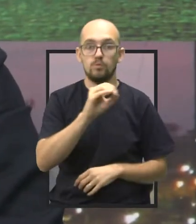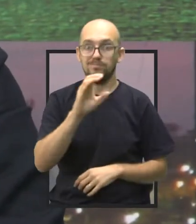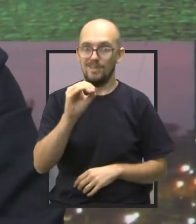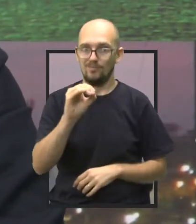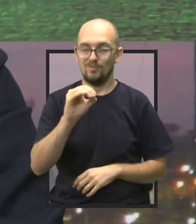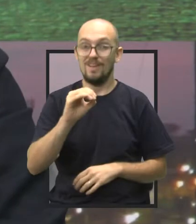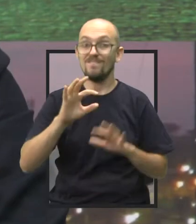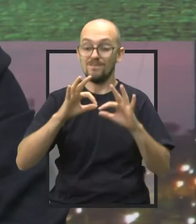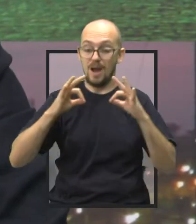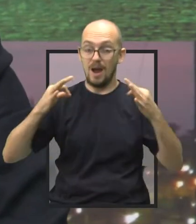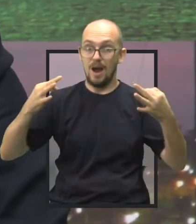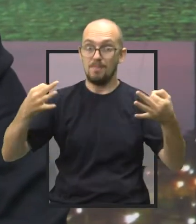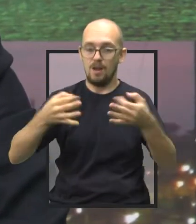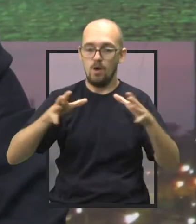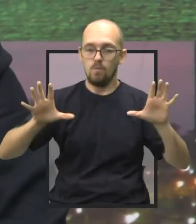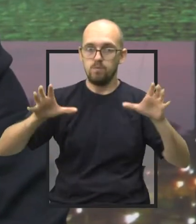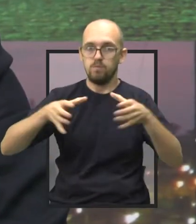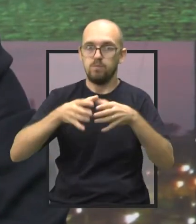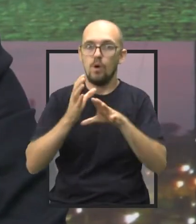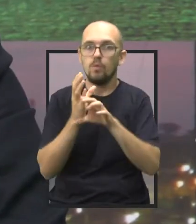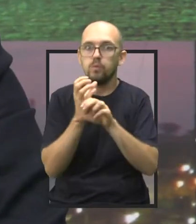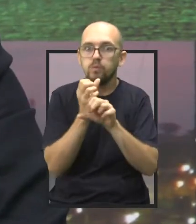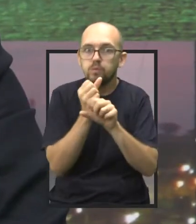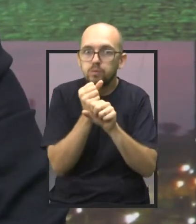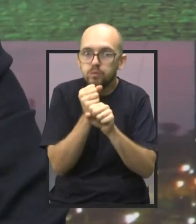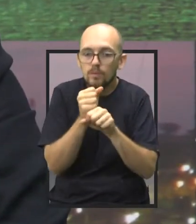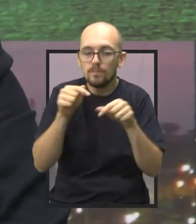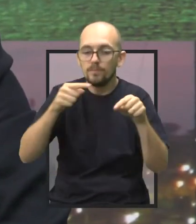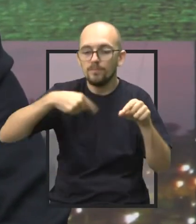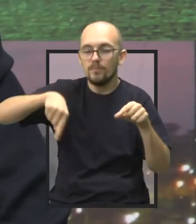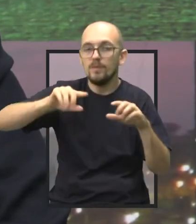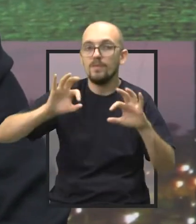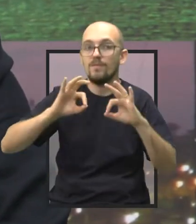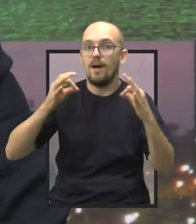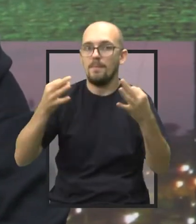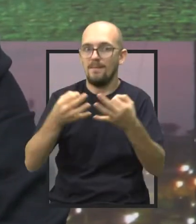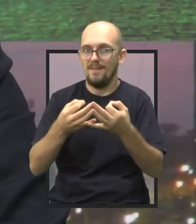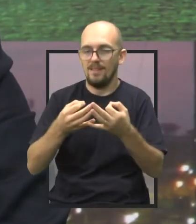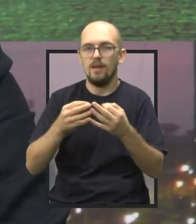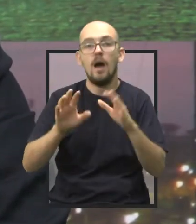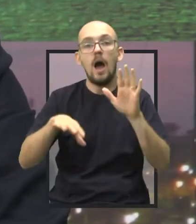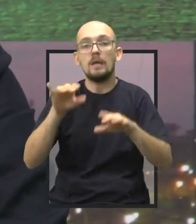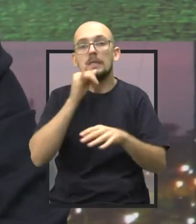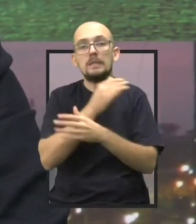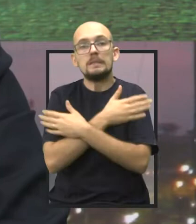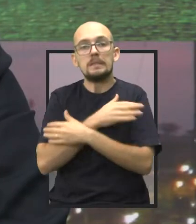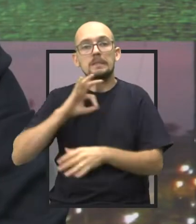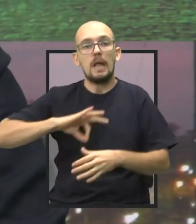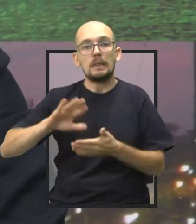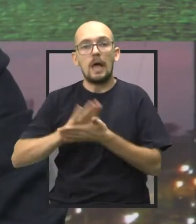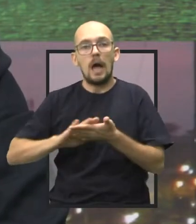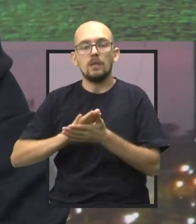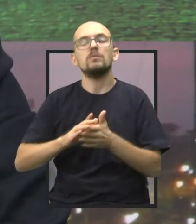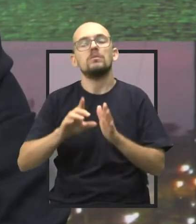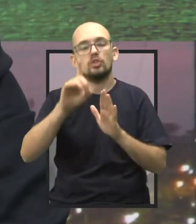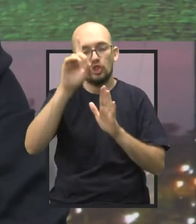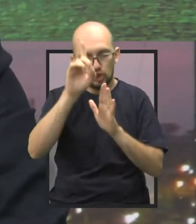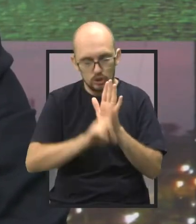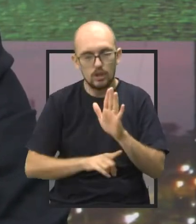é muito importante que se diga. E a pessoa, ela pode não ganhar nada, ela tem todo o direito de